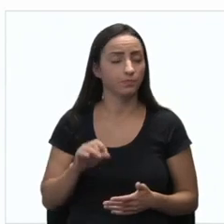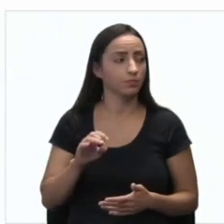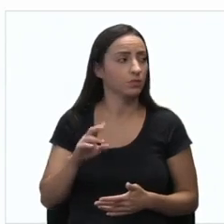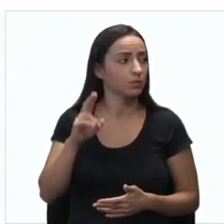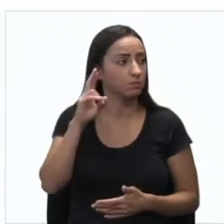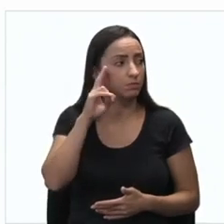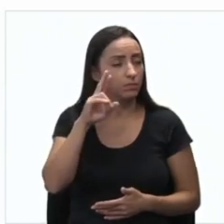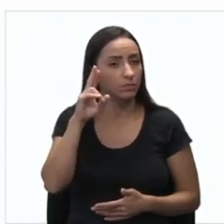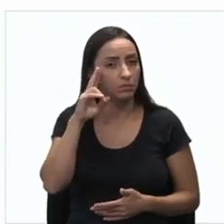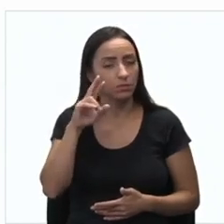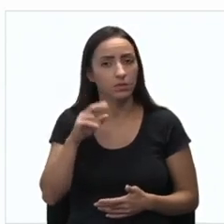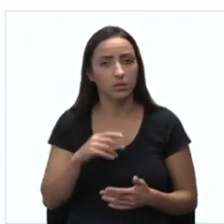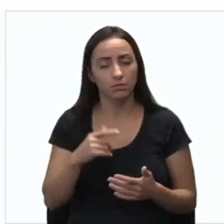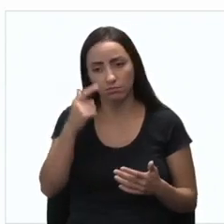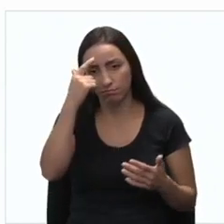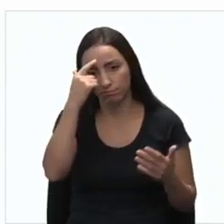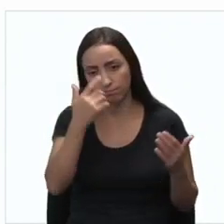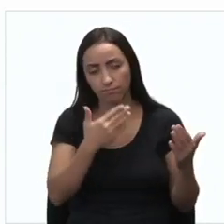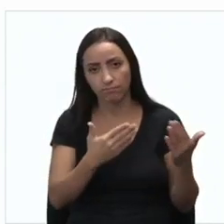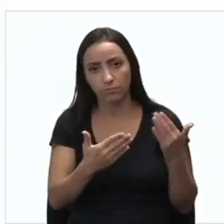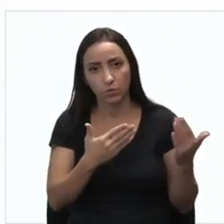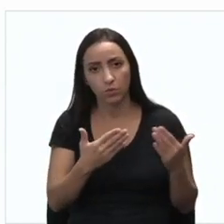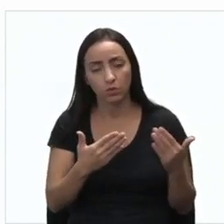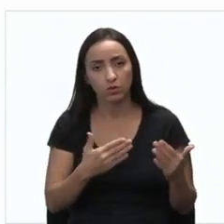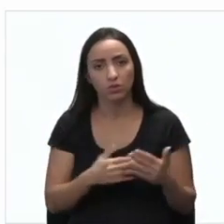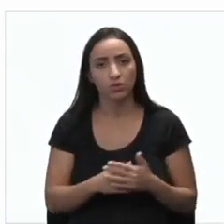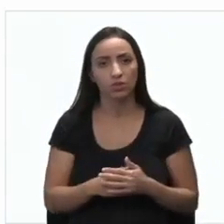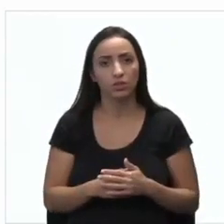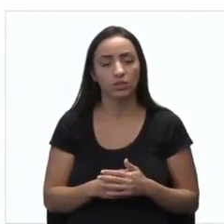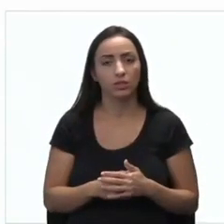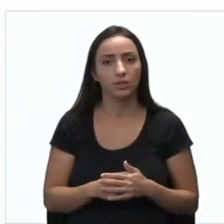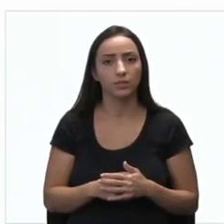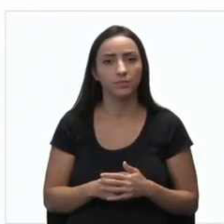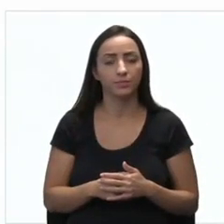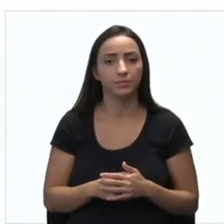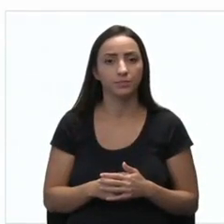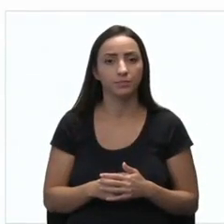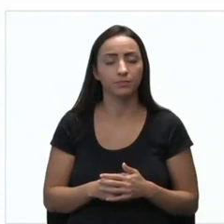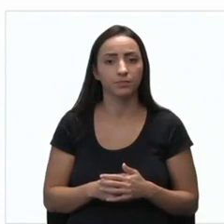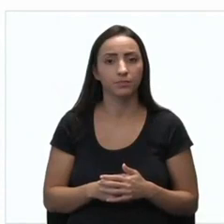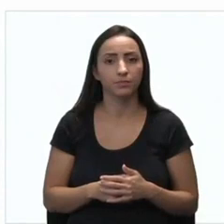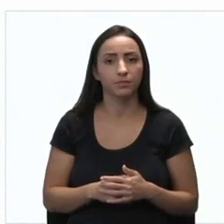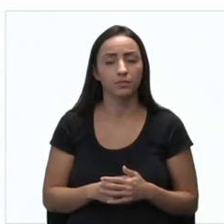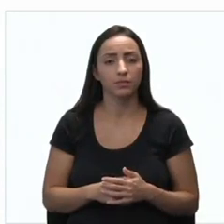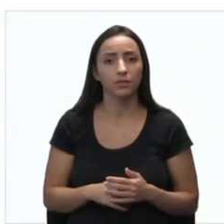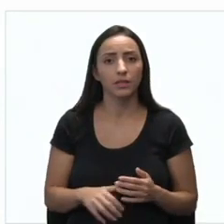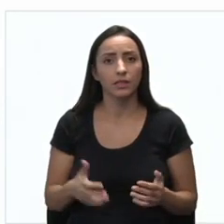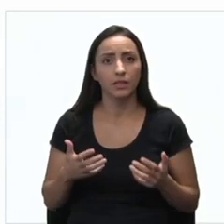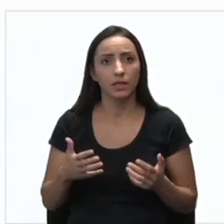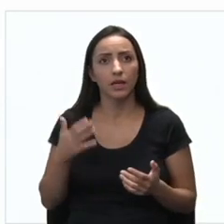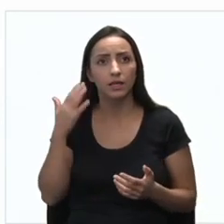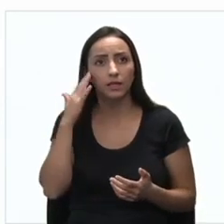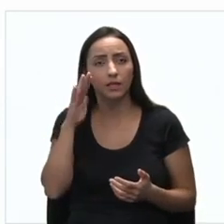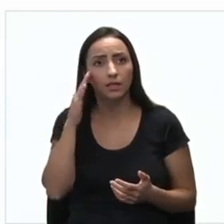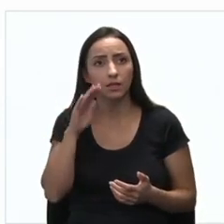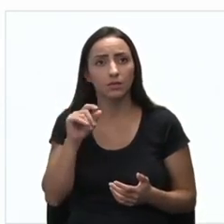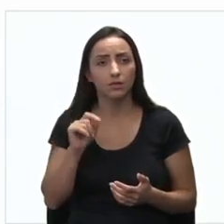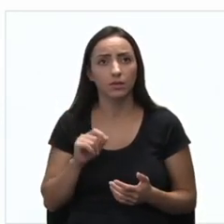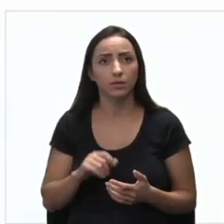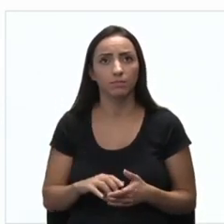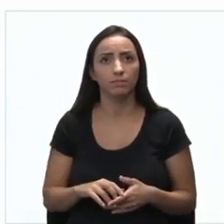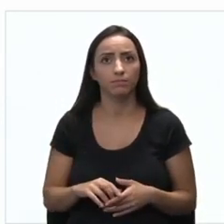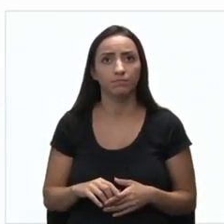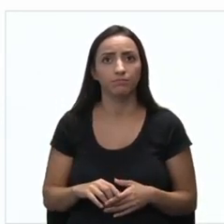relembrando a questão da psicologia organizacional, que nós já vimos também, ela busca compreender os aspectos